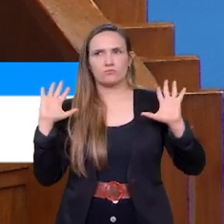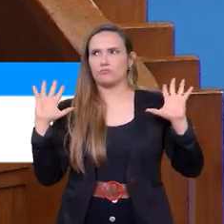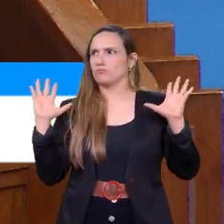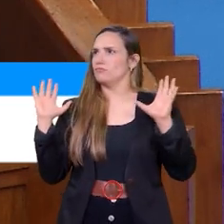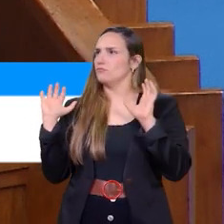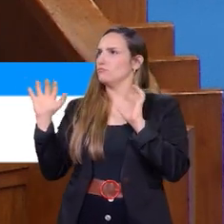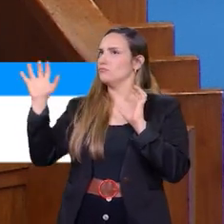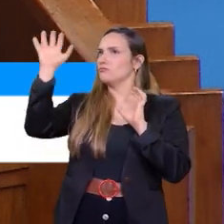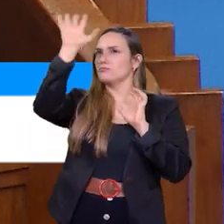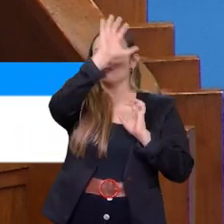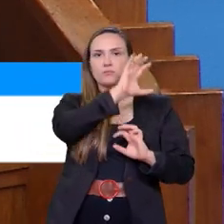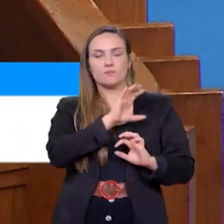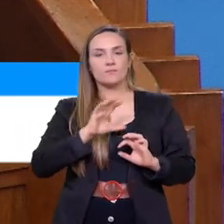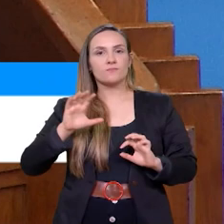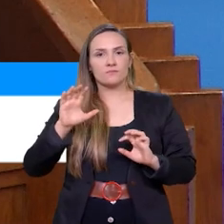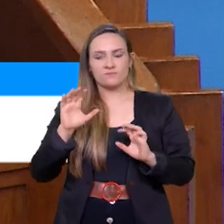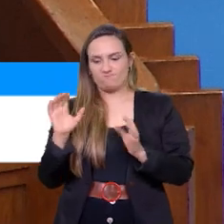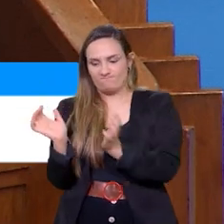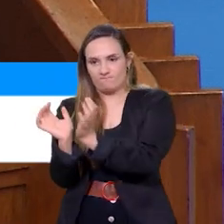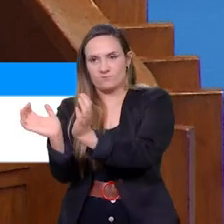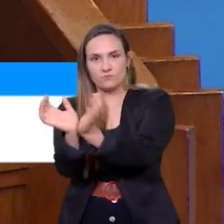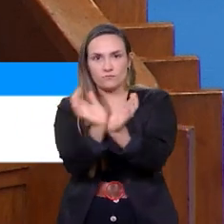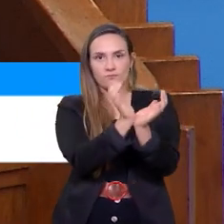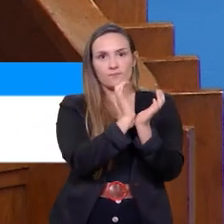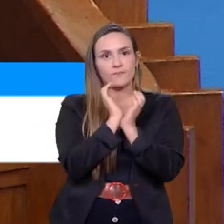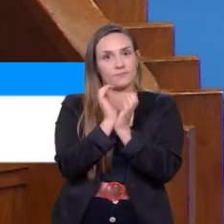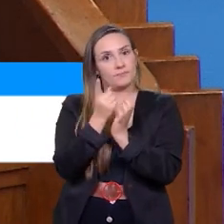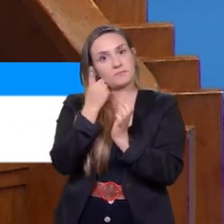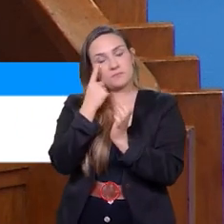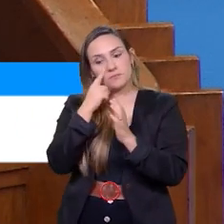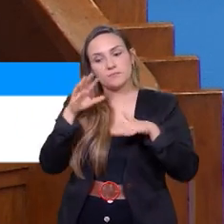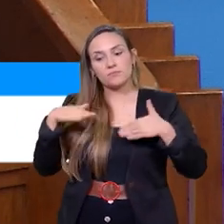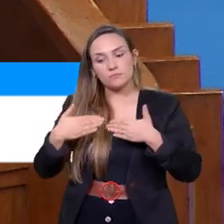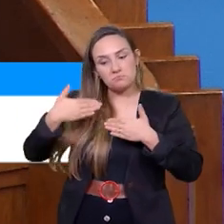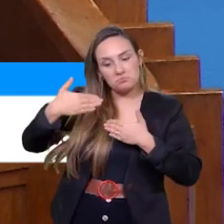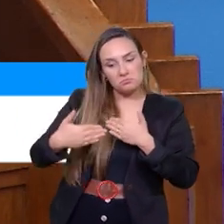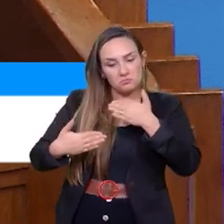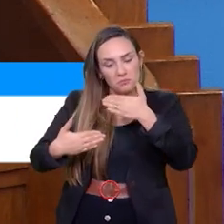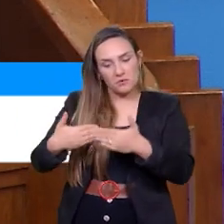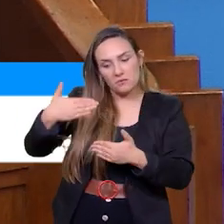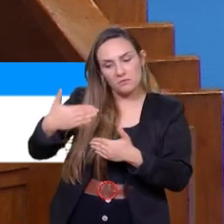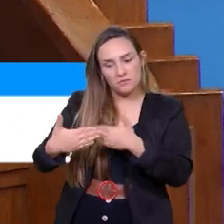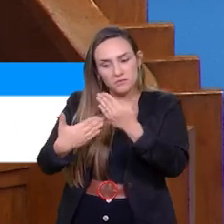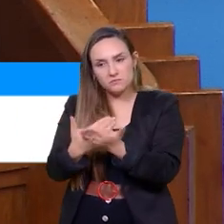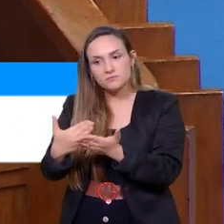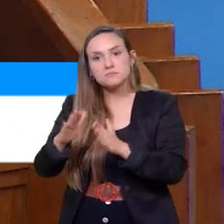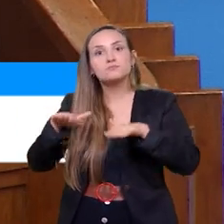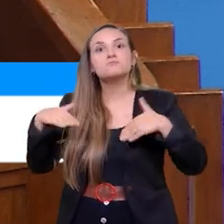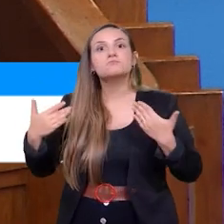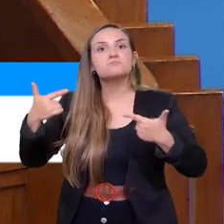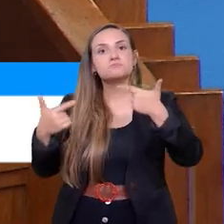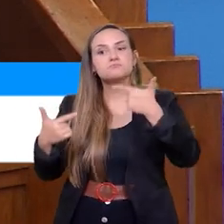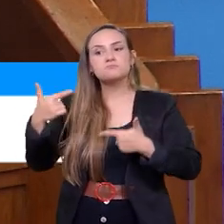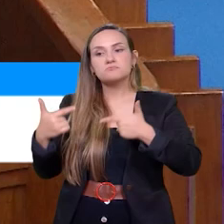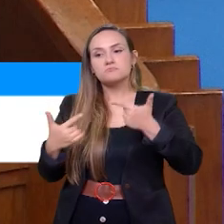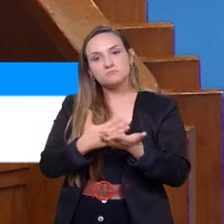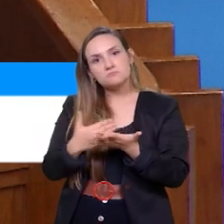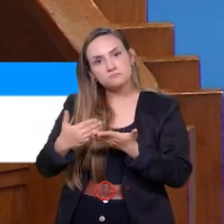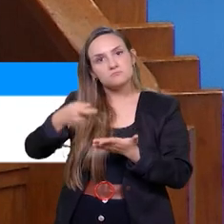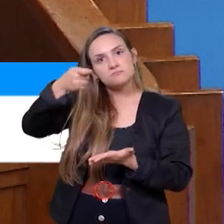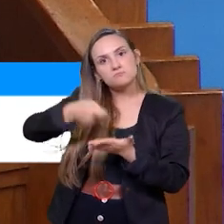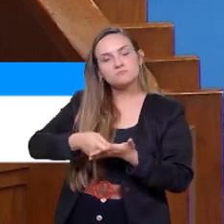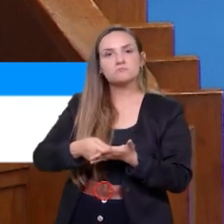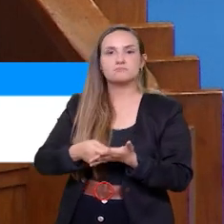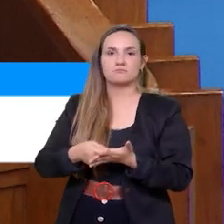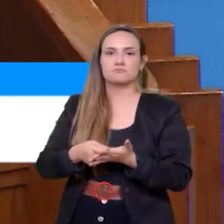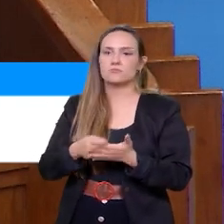daquilo que acontece nesse momento do Brasil em todos os setores para que possa elaborar os primeiros passos as